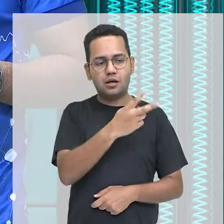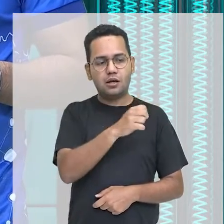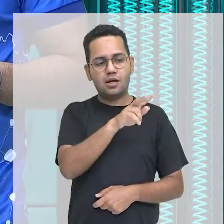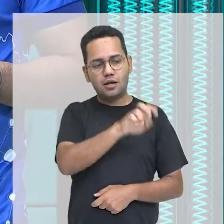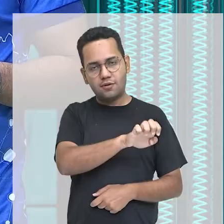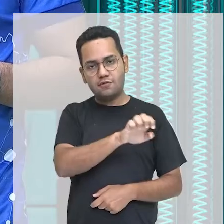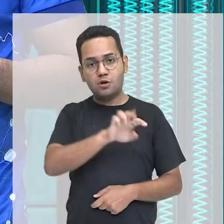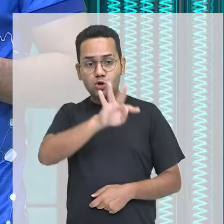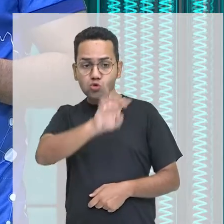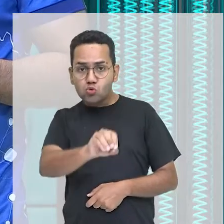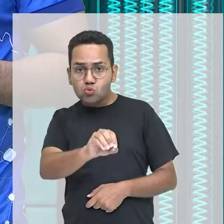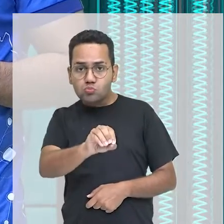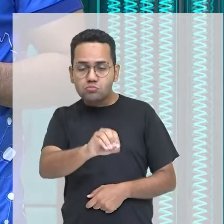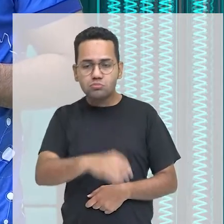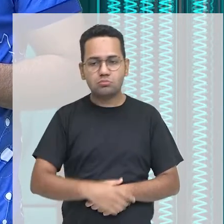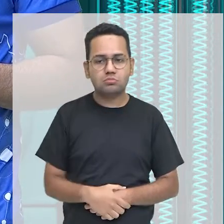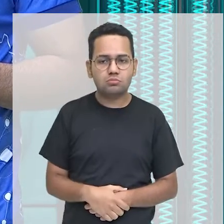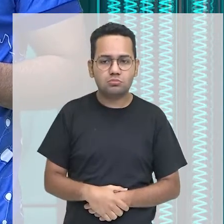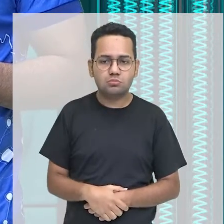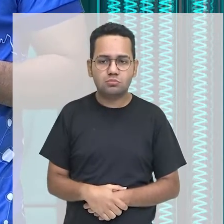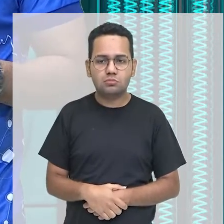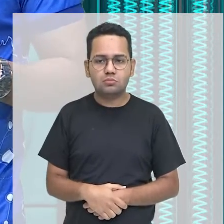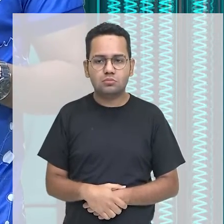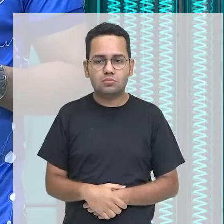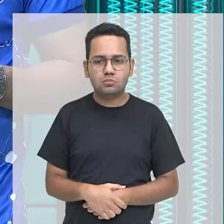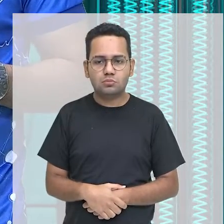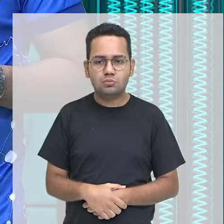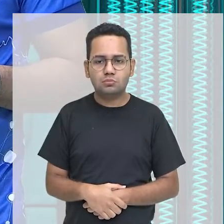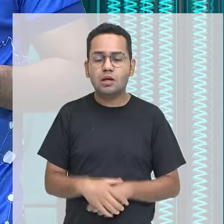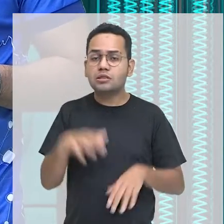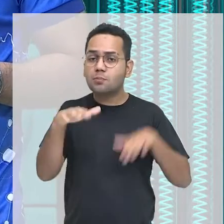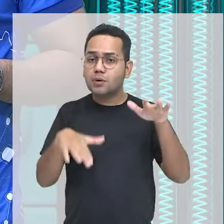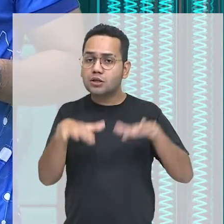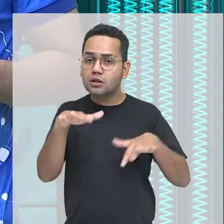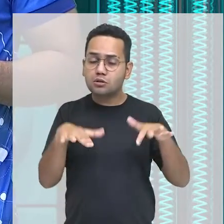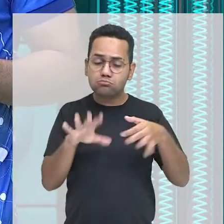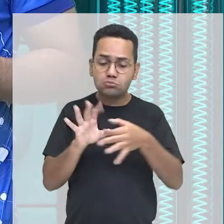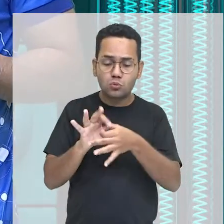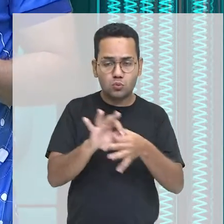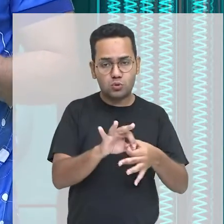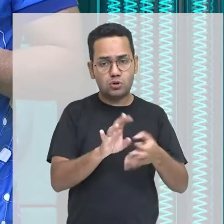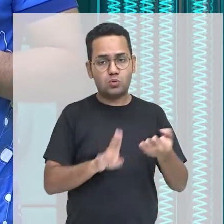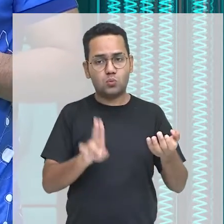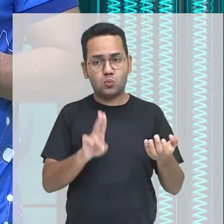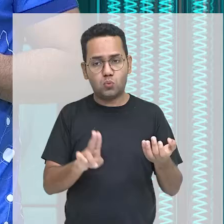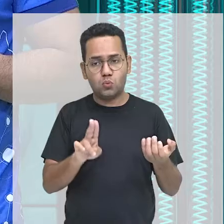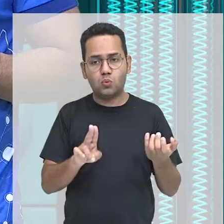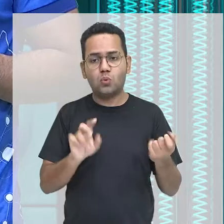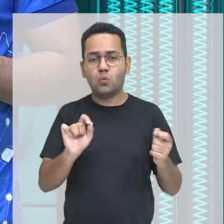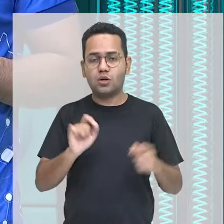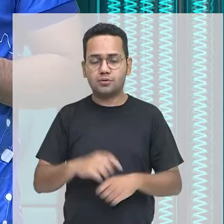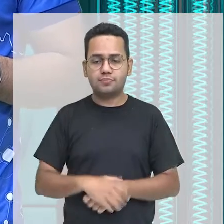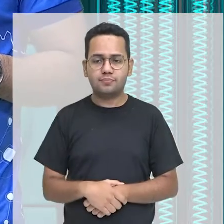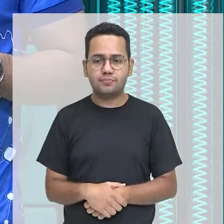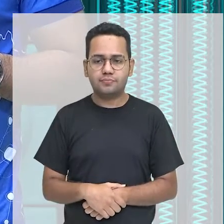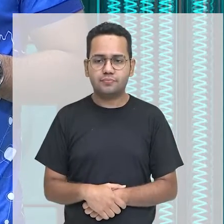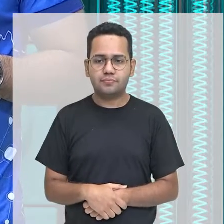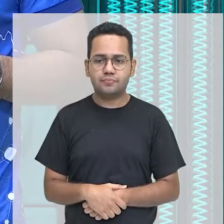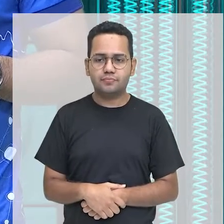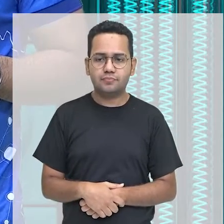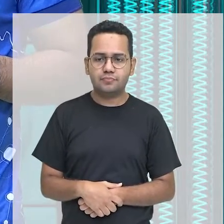ele também é um semimodal porque, a depender da situação, a depender do contexto, O have to, ele não é um